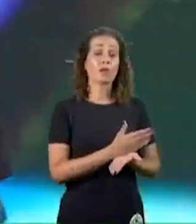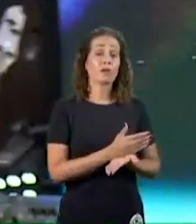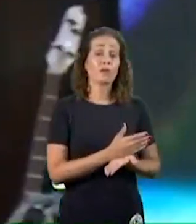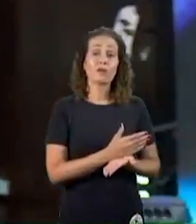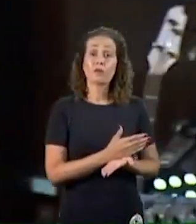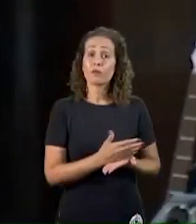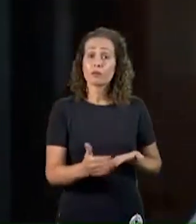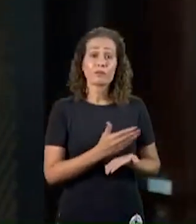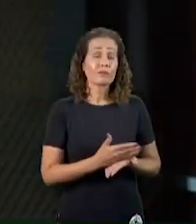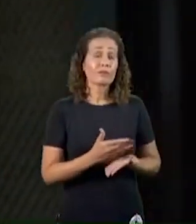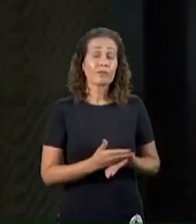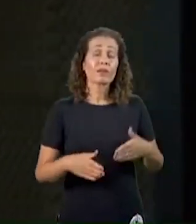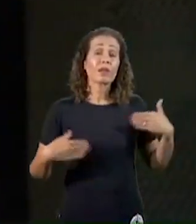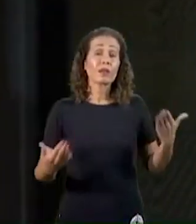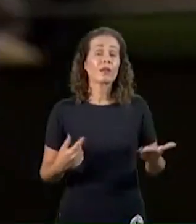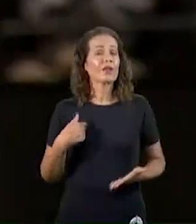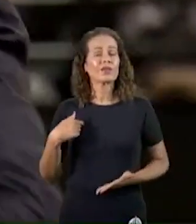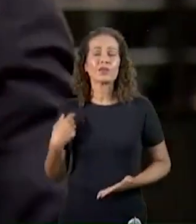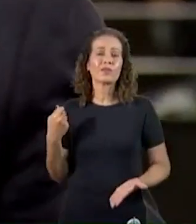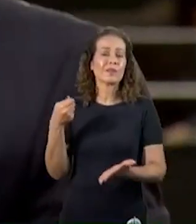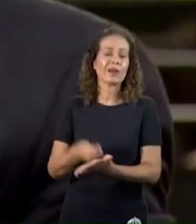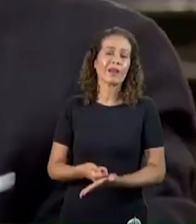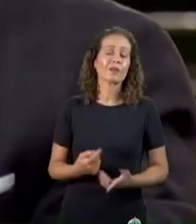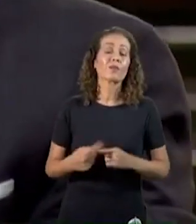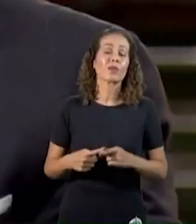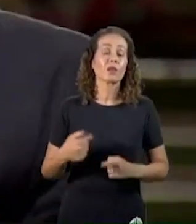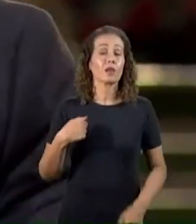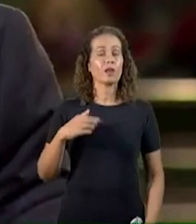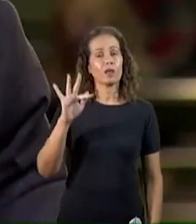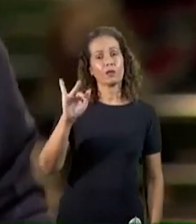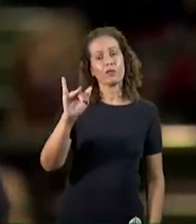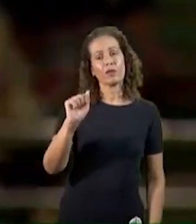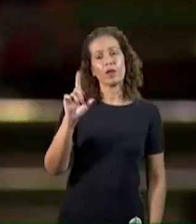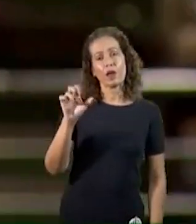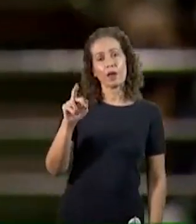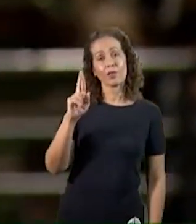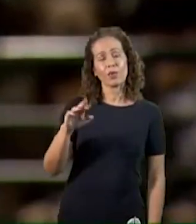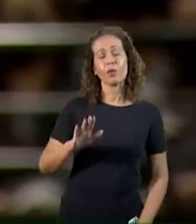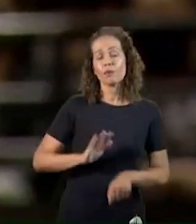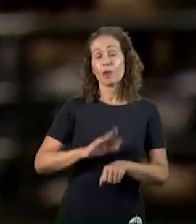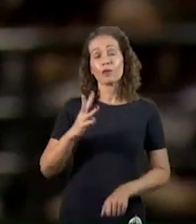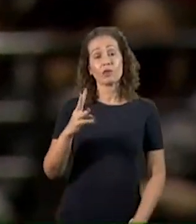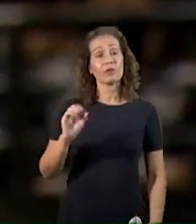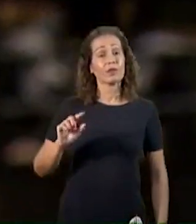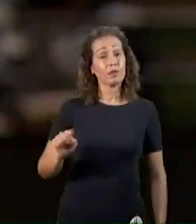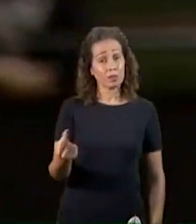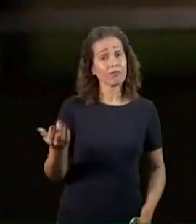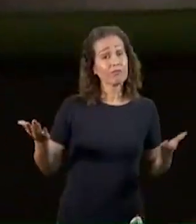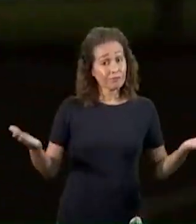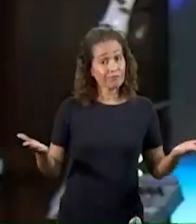sou fiador. Eu fiz o certo? Sim ou não? Fiz. Recebi o mal? Sim ou não?